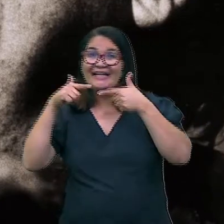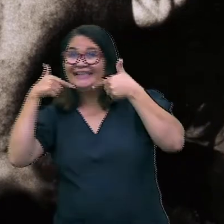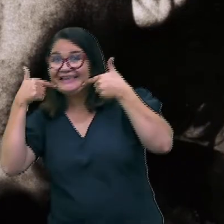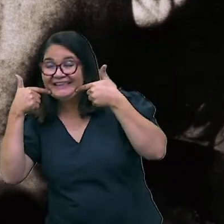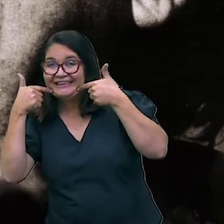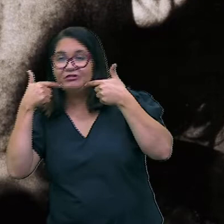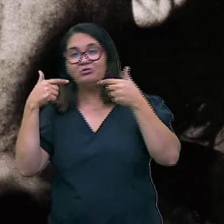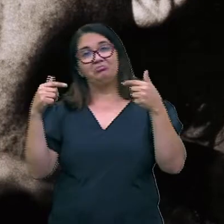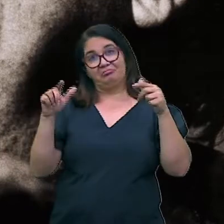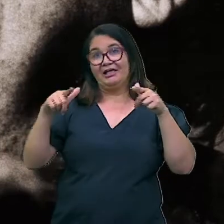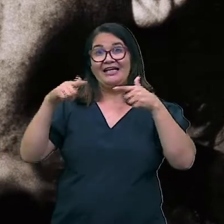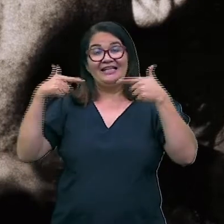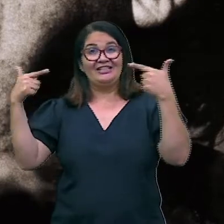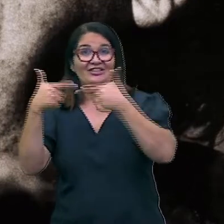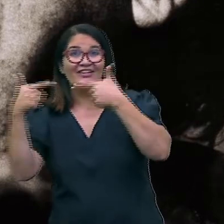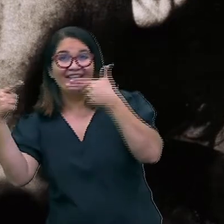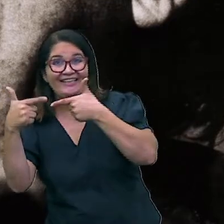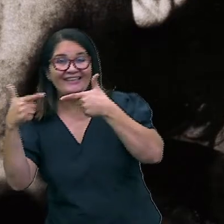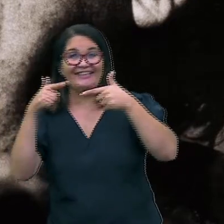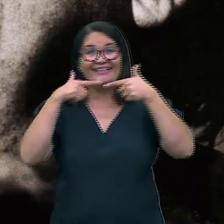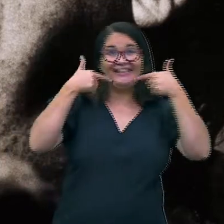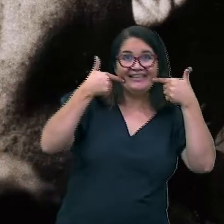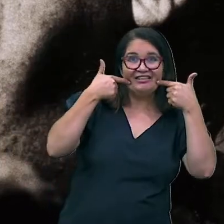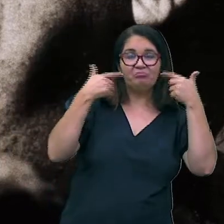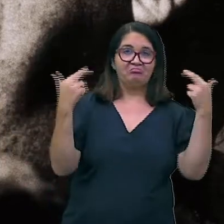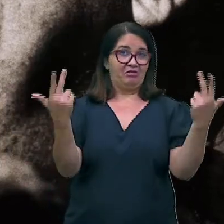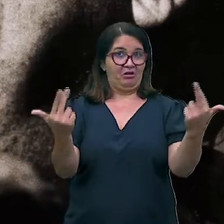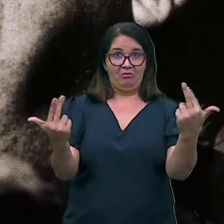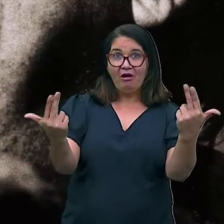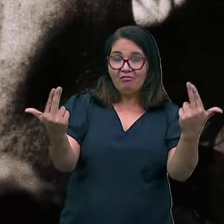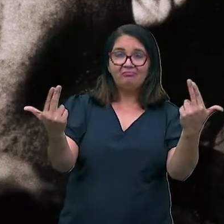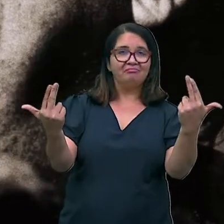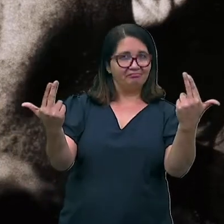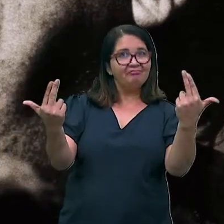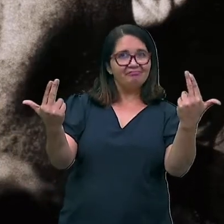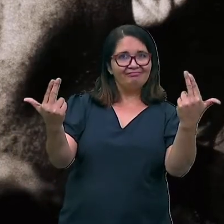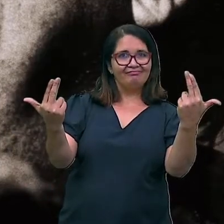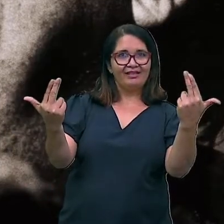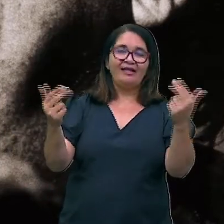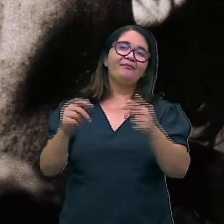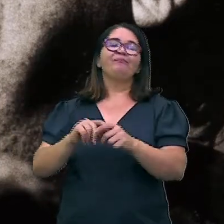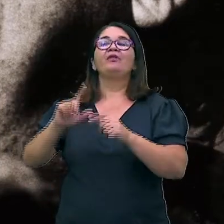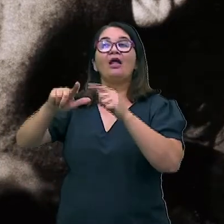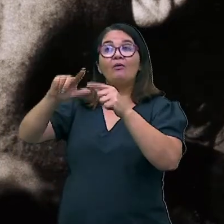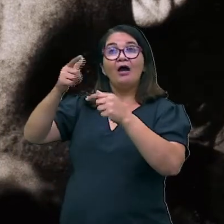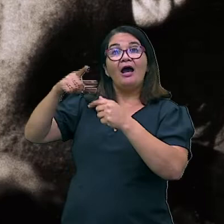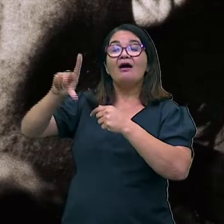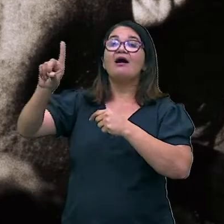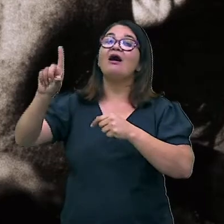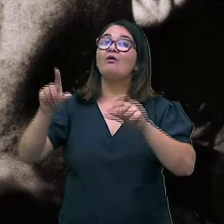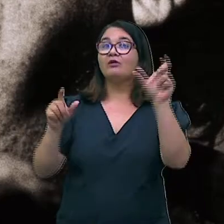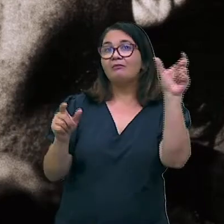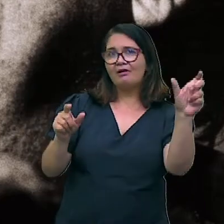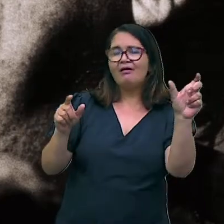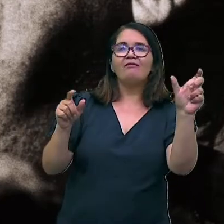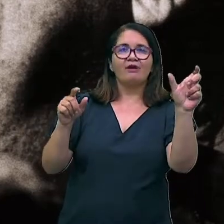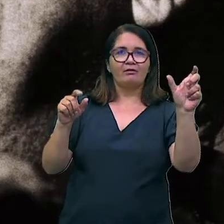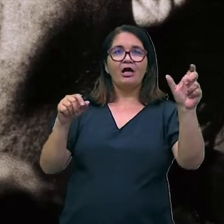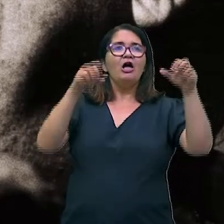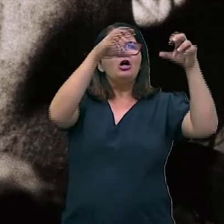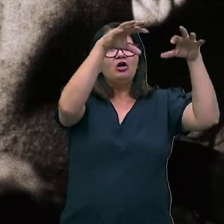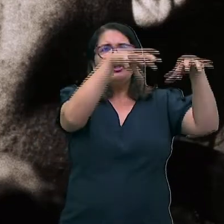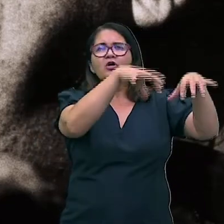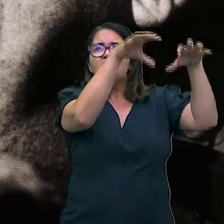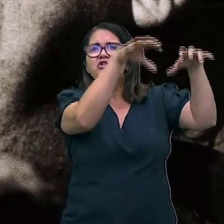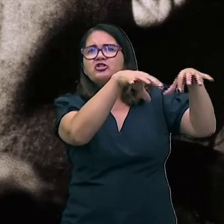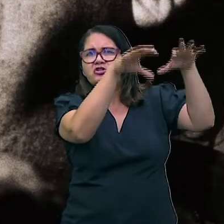um pleonasmo. Chovia uma triste chuva de resignação, do Manuel Bandeira. Percebem